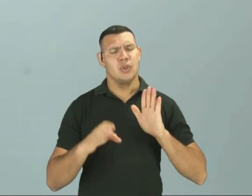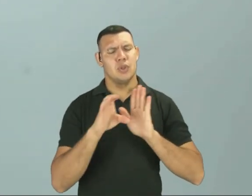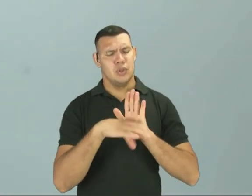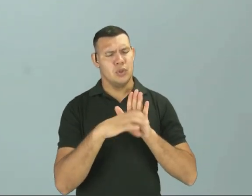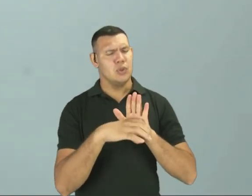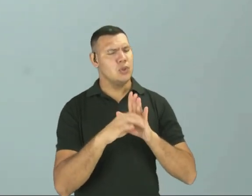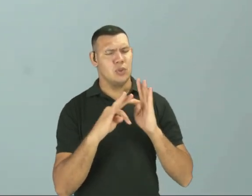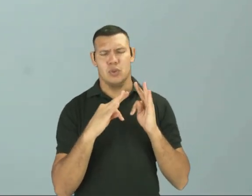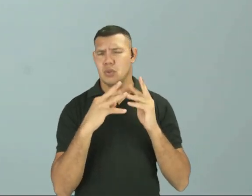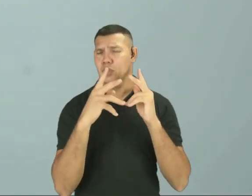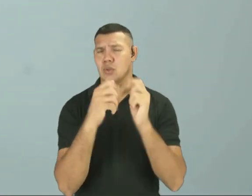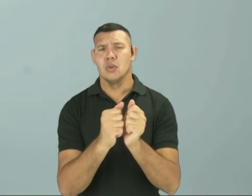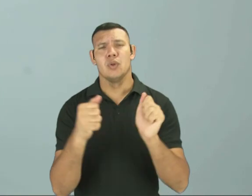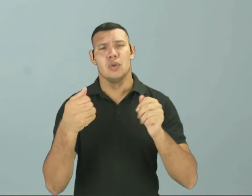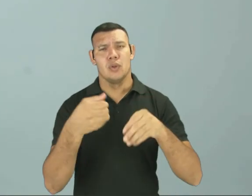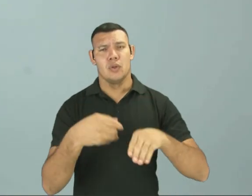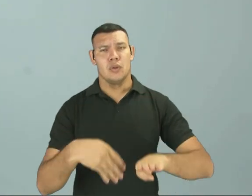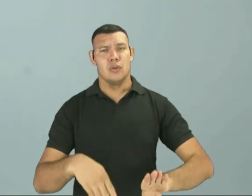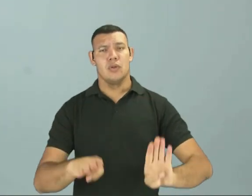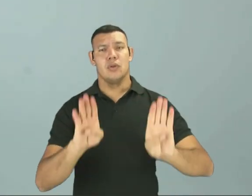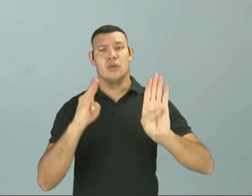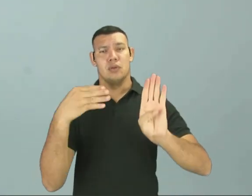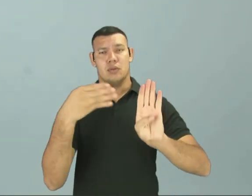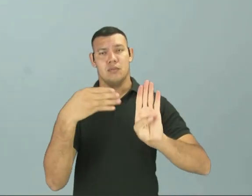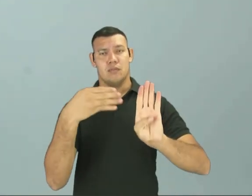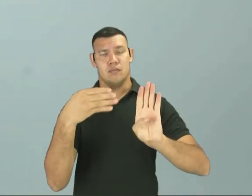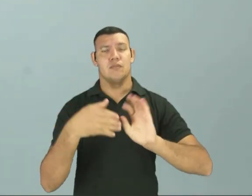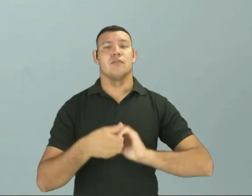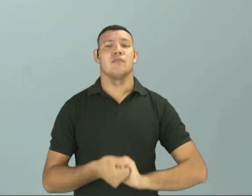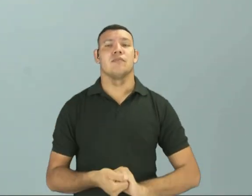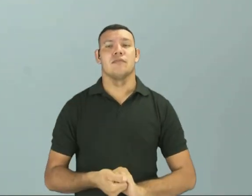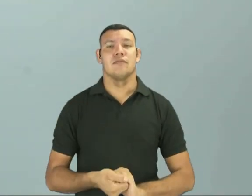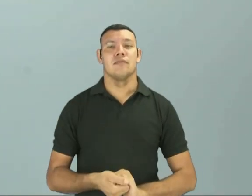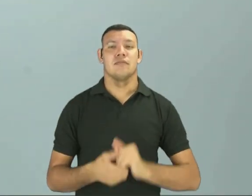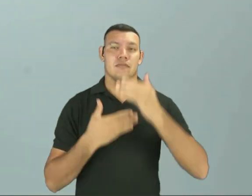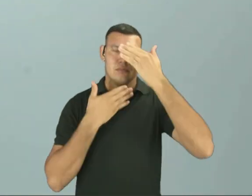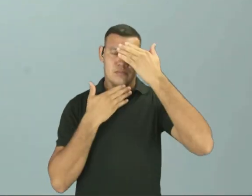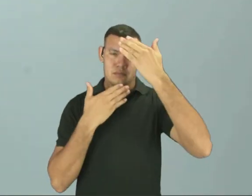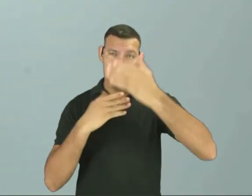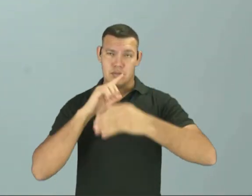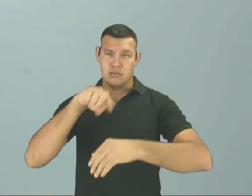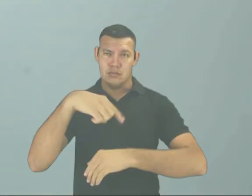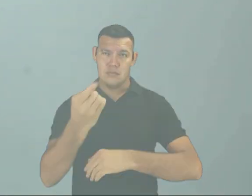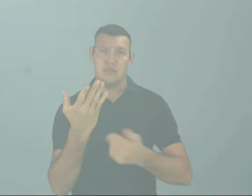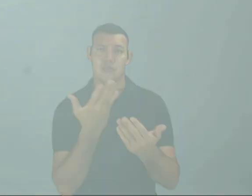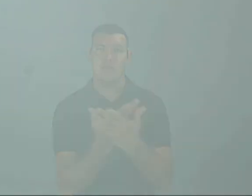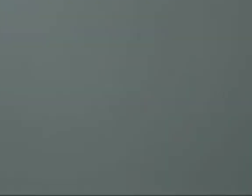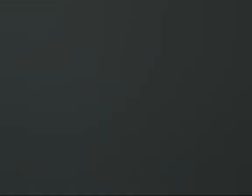temos lá na nossa plataforma, tá bom? Muito obrigado e até uma próxima aula.